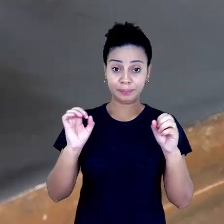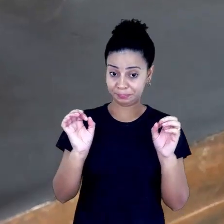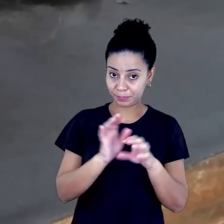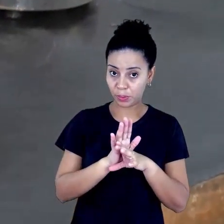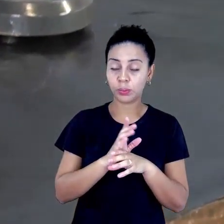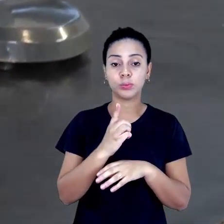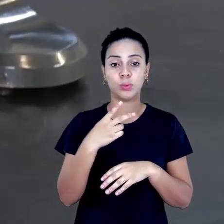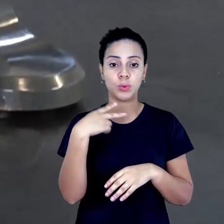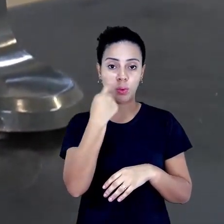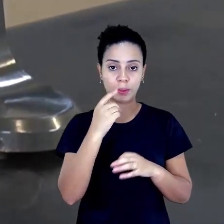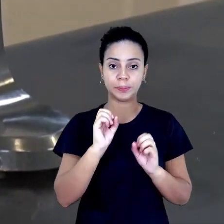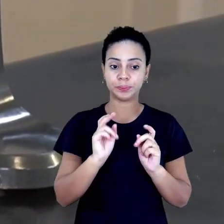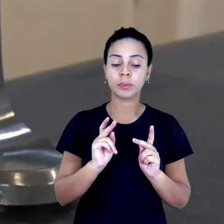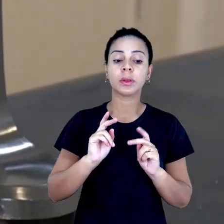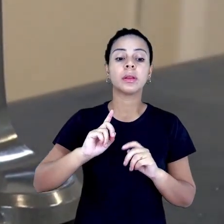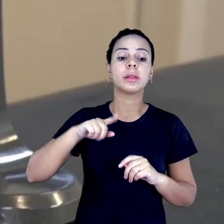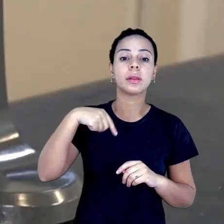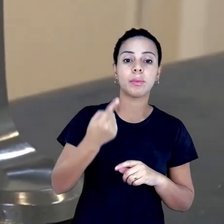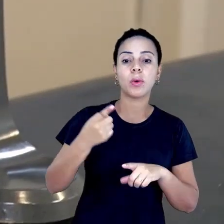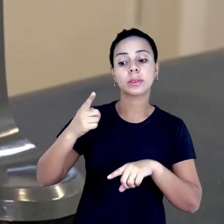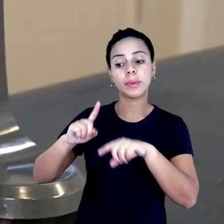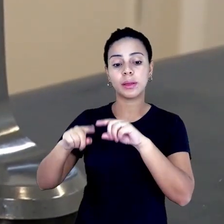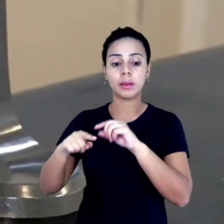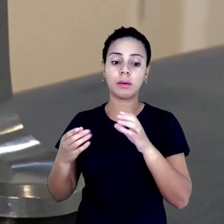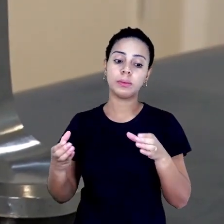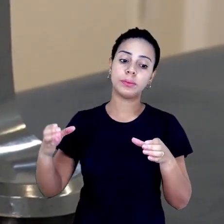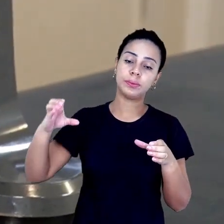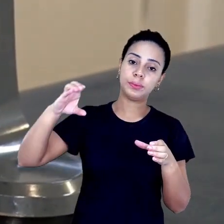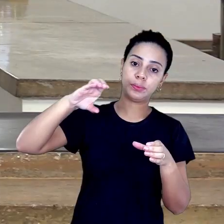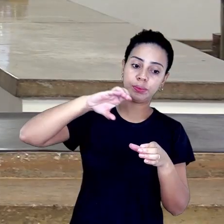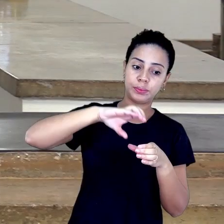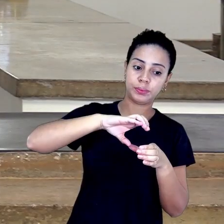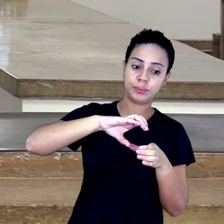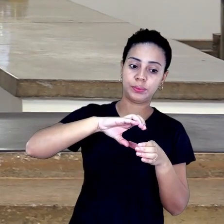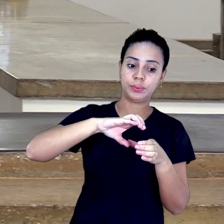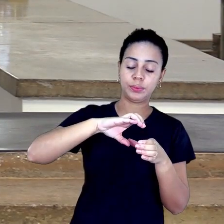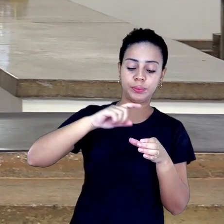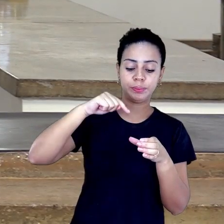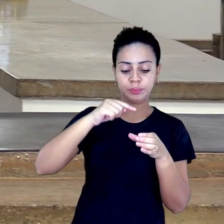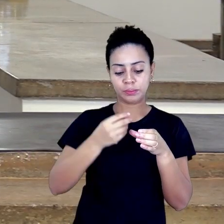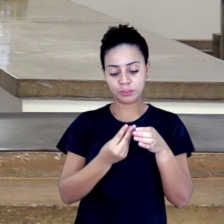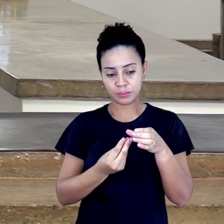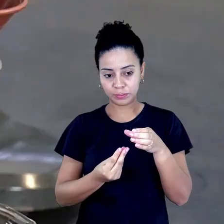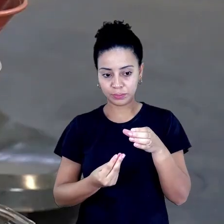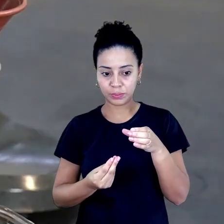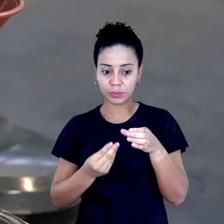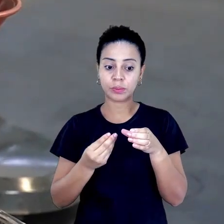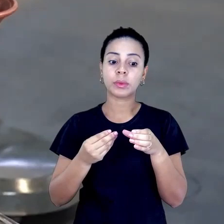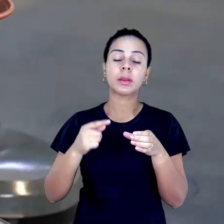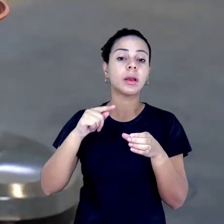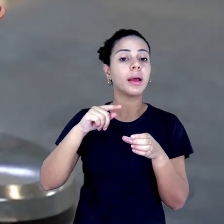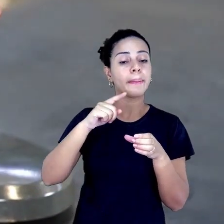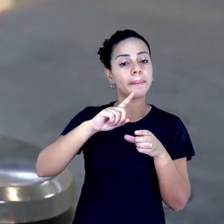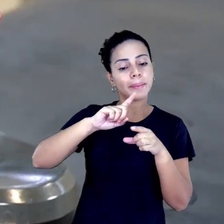Após as 12 horas de repouso, deve-se verter a mistura no copo de dispersão, removendo com água destilada, com auxílio